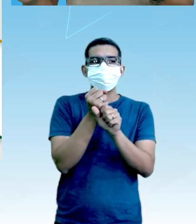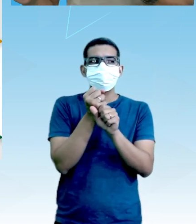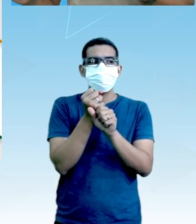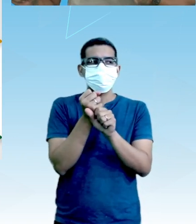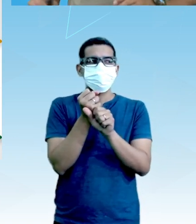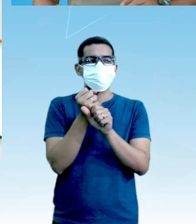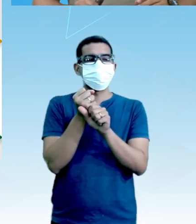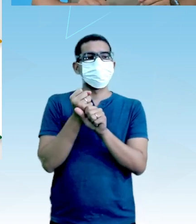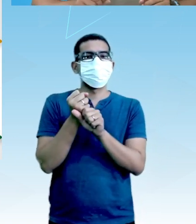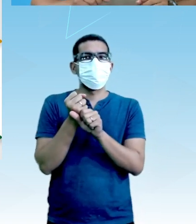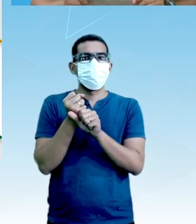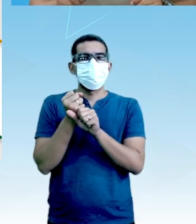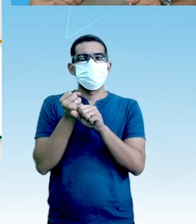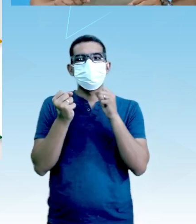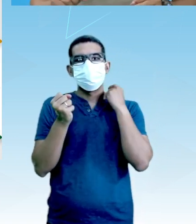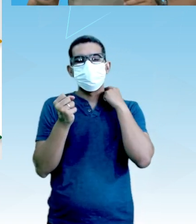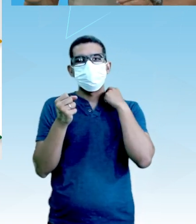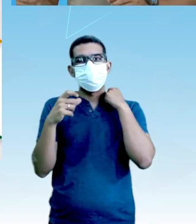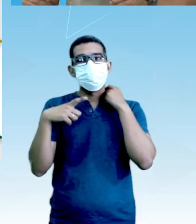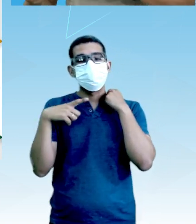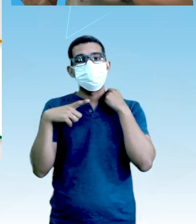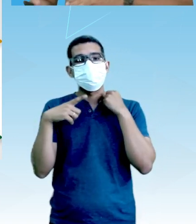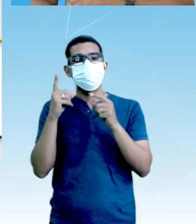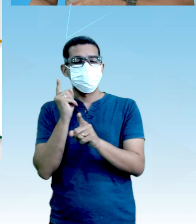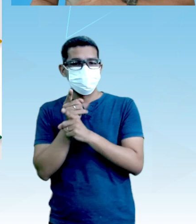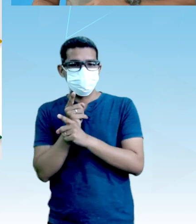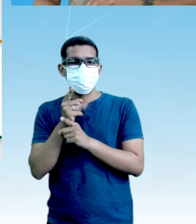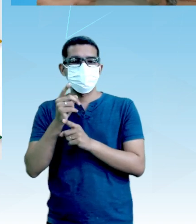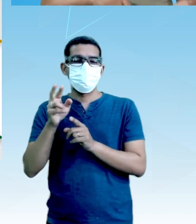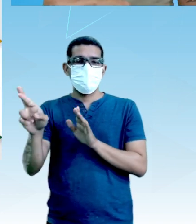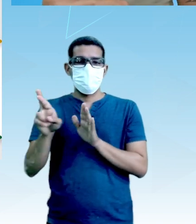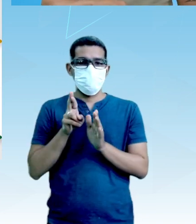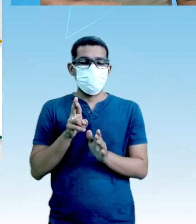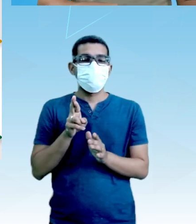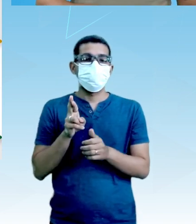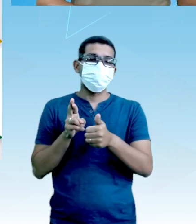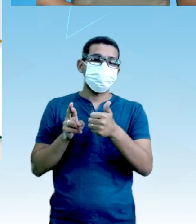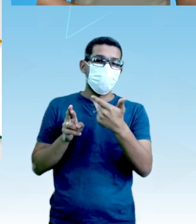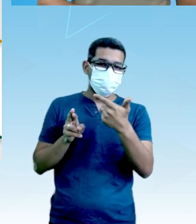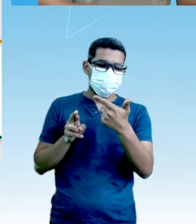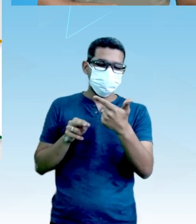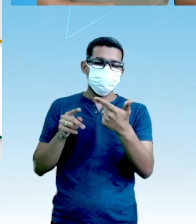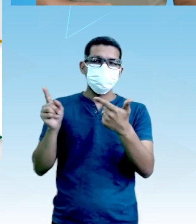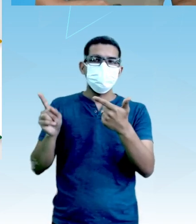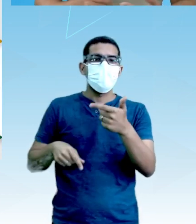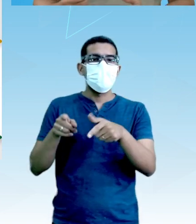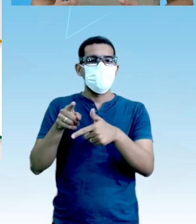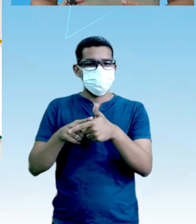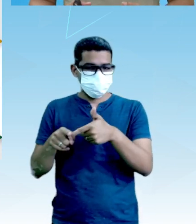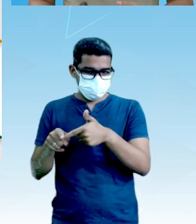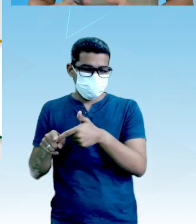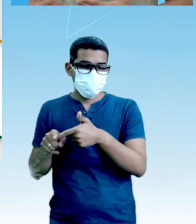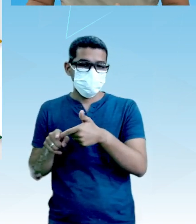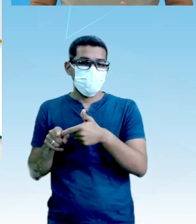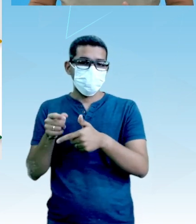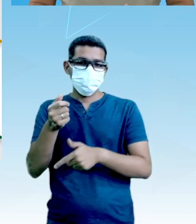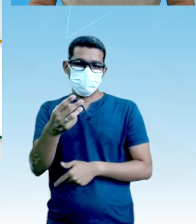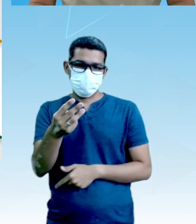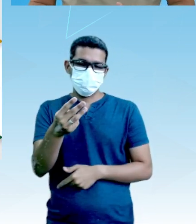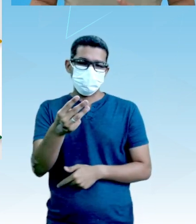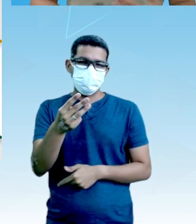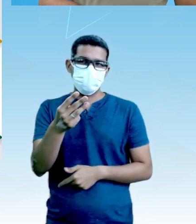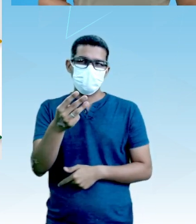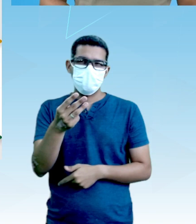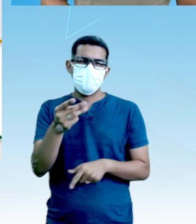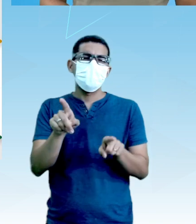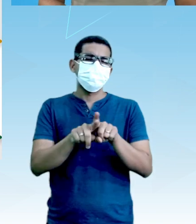soma total, você vai encontrar. Se o resultado for 12, ele é divisível por 3, tá?